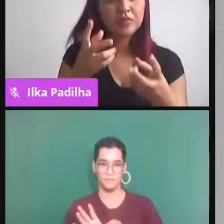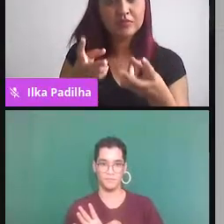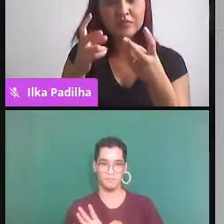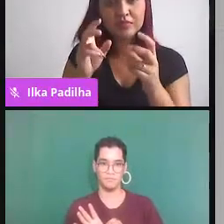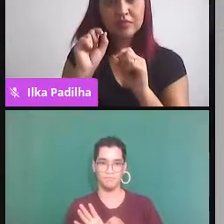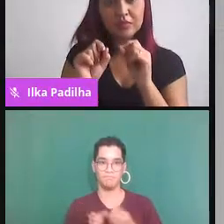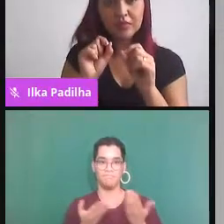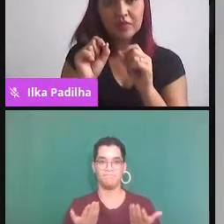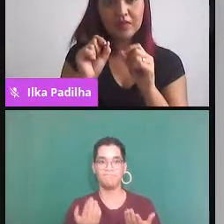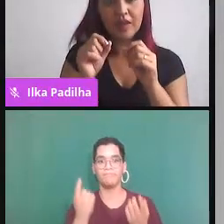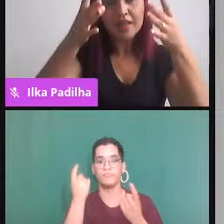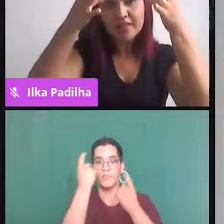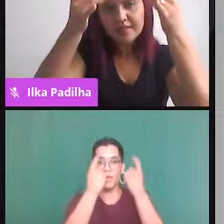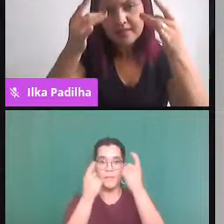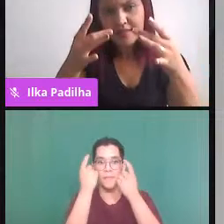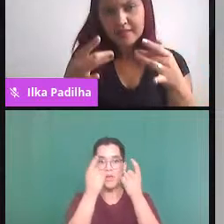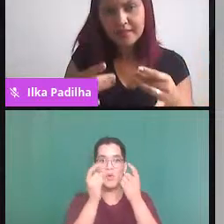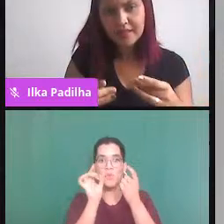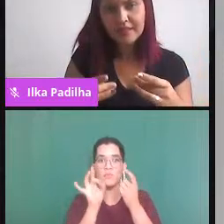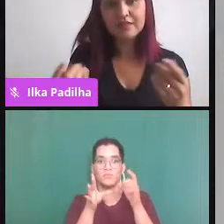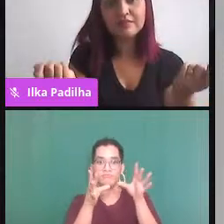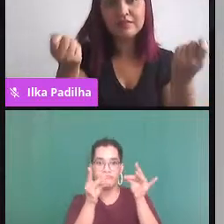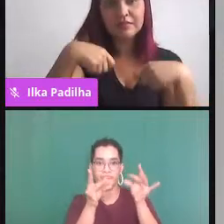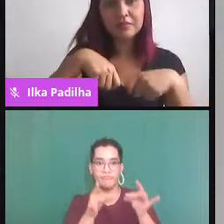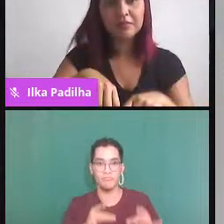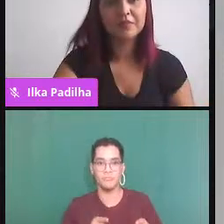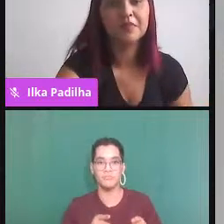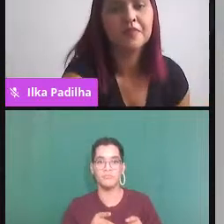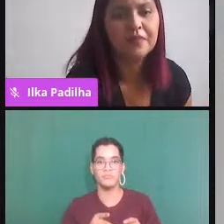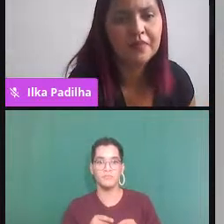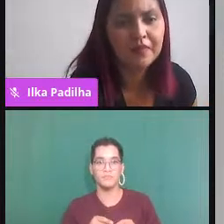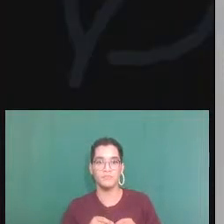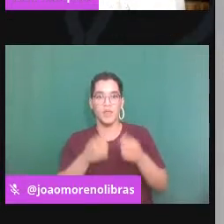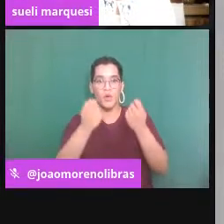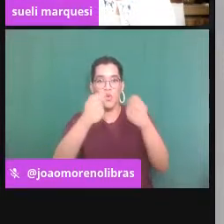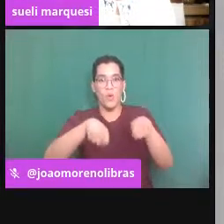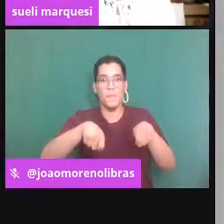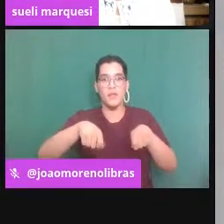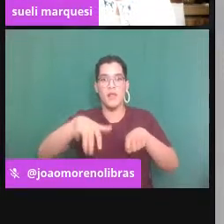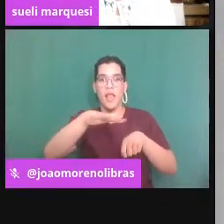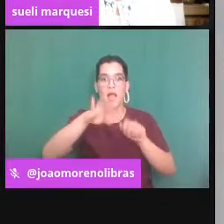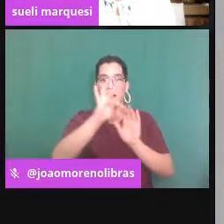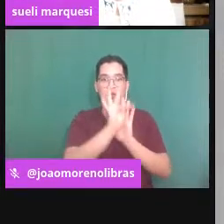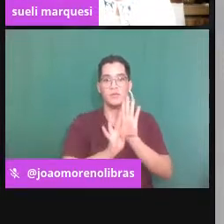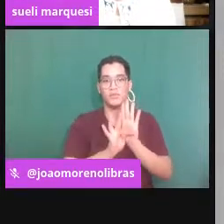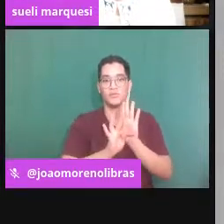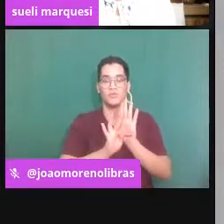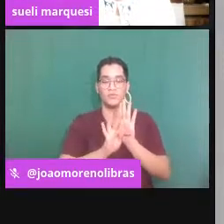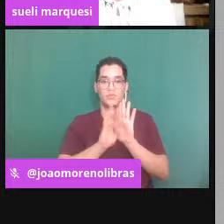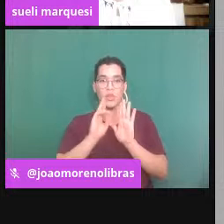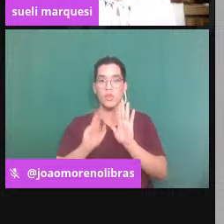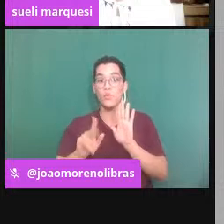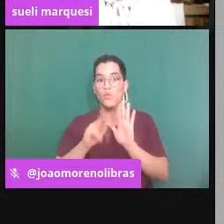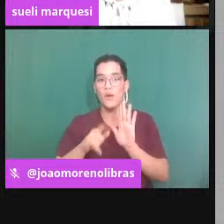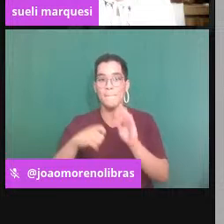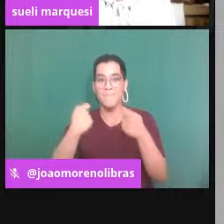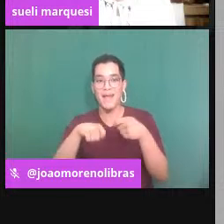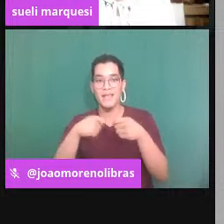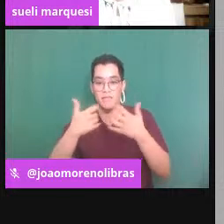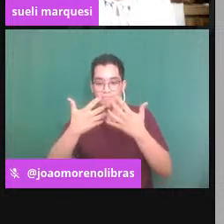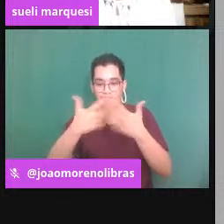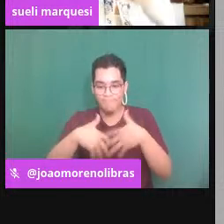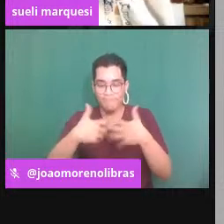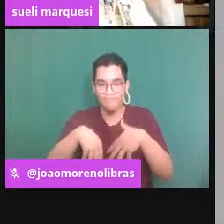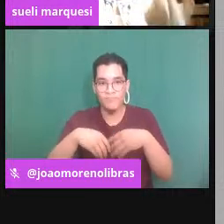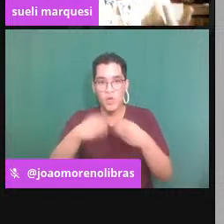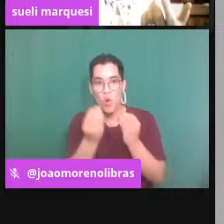de descrever uma competência textual, né? Passando-se a investigar o funcionamento, a